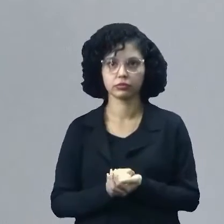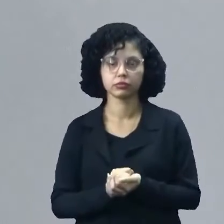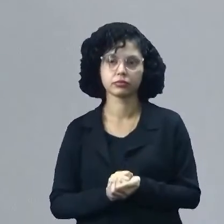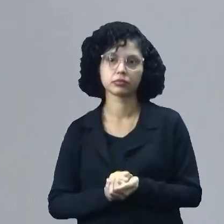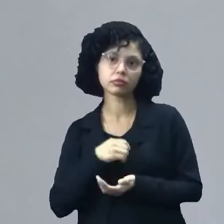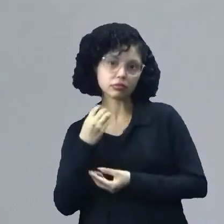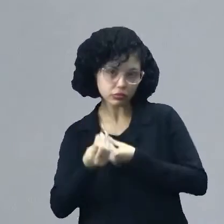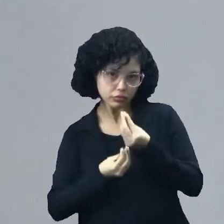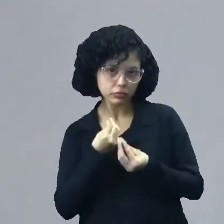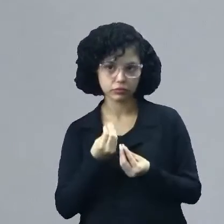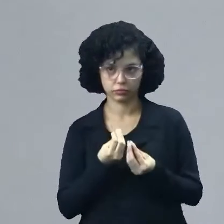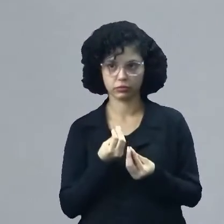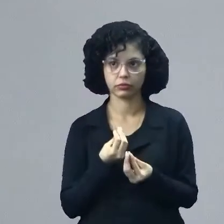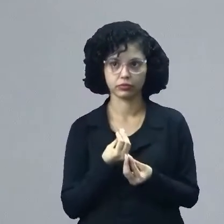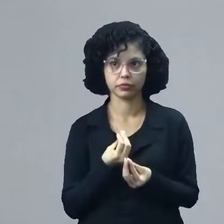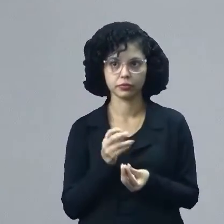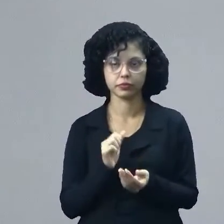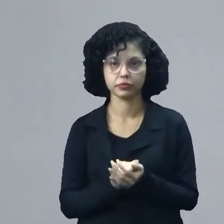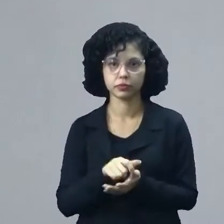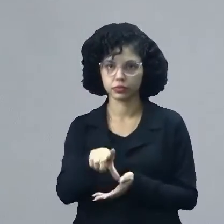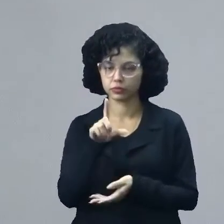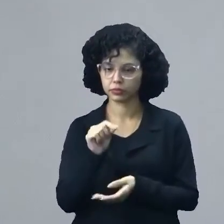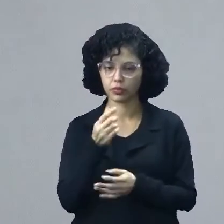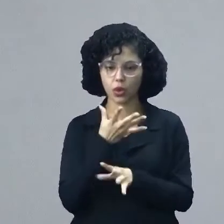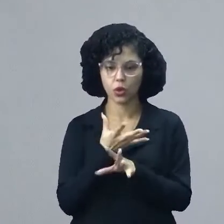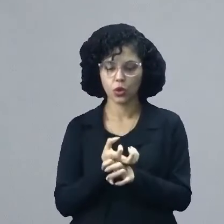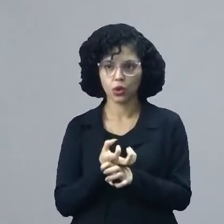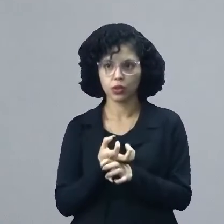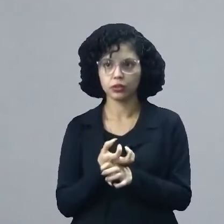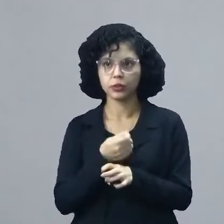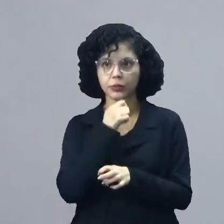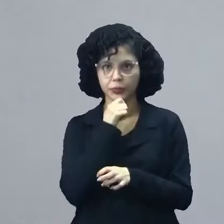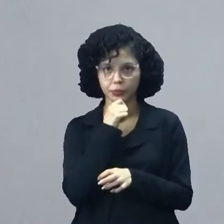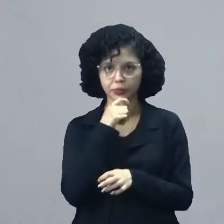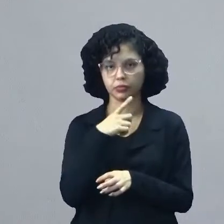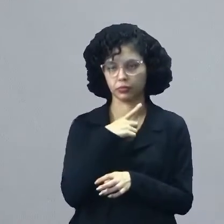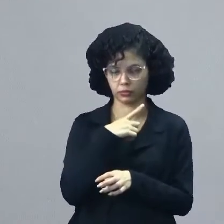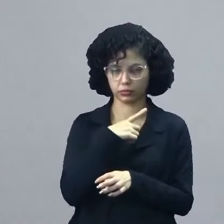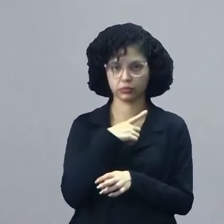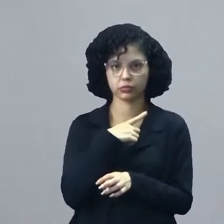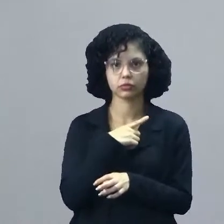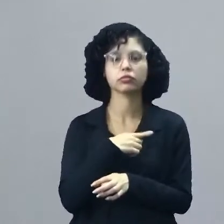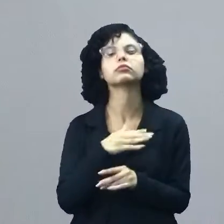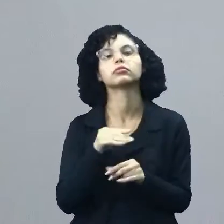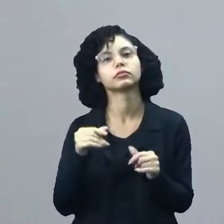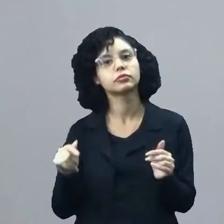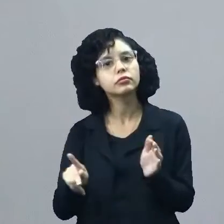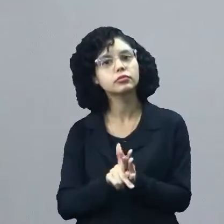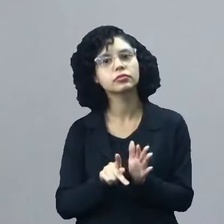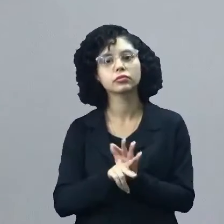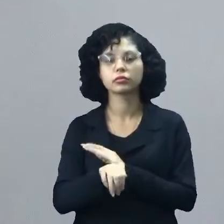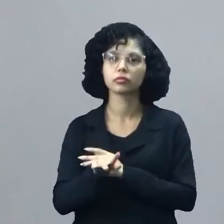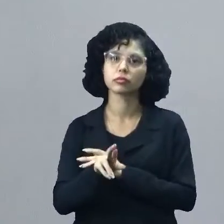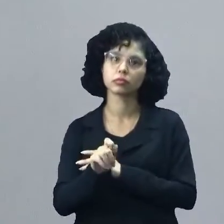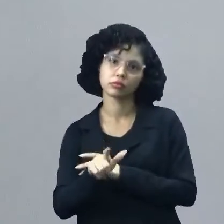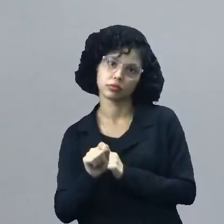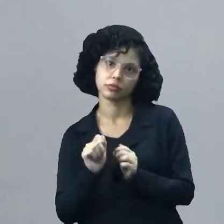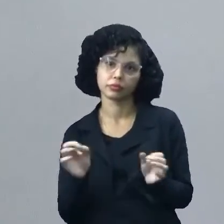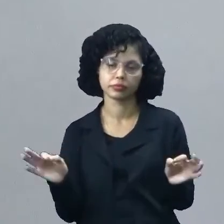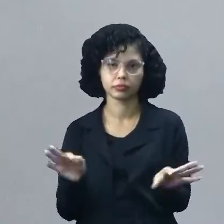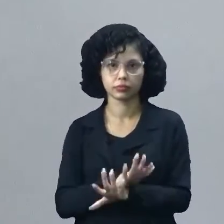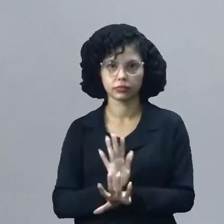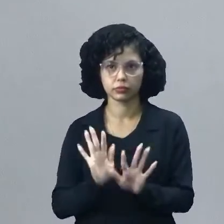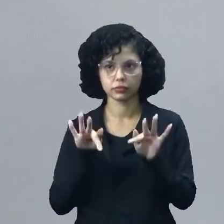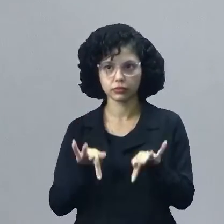motivações. Tanto aí a questão das secas, né, que eles tinham aí dentro da sua terra natal, como a atração, acabavam